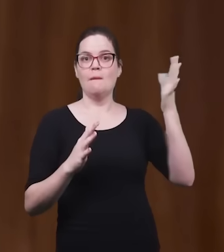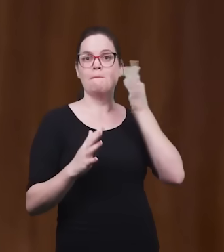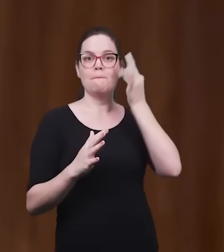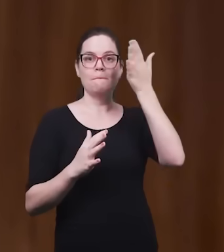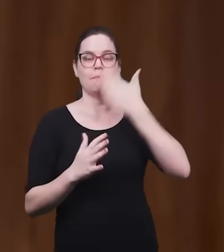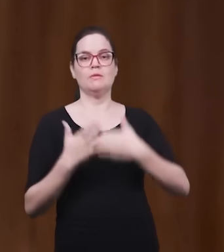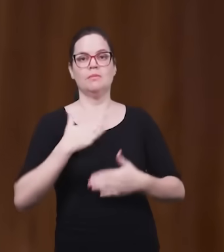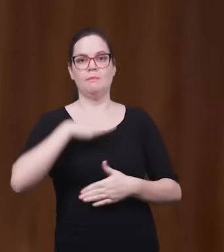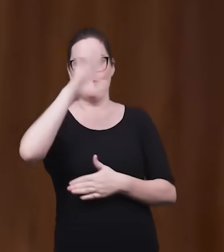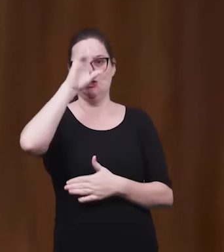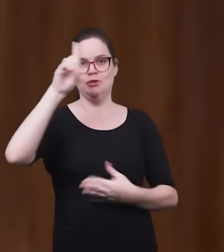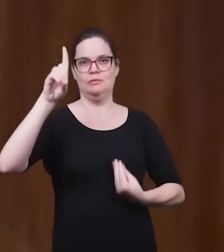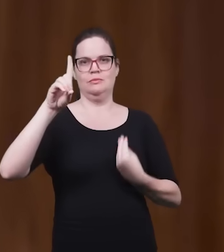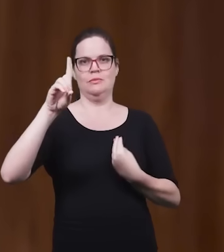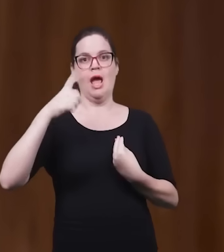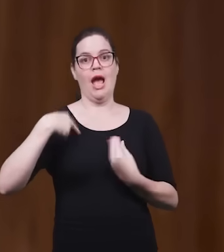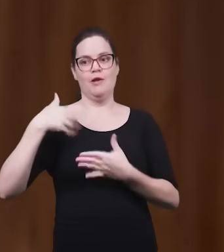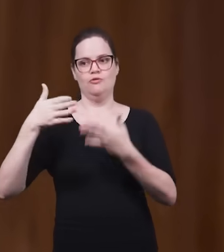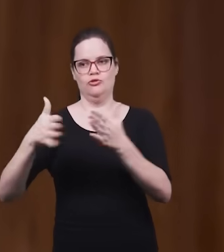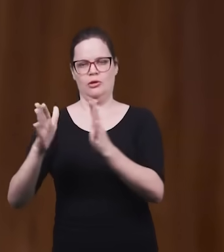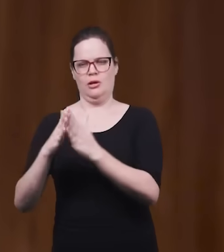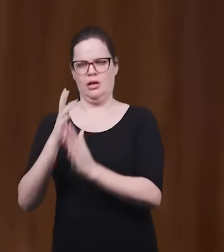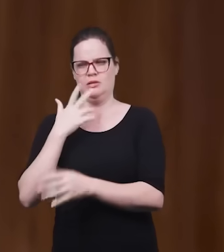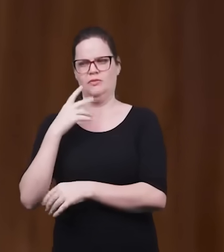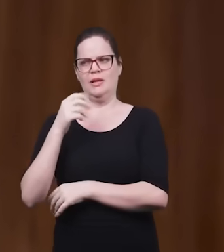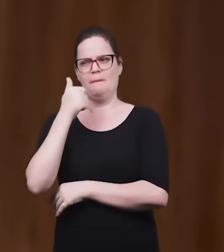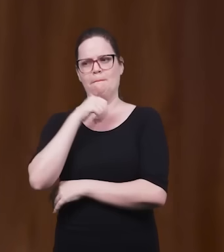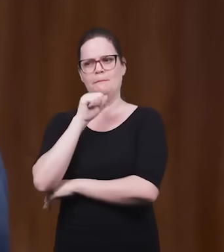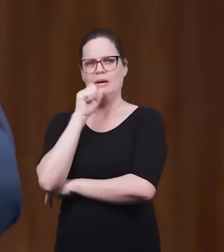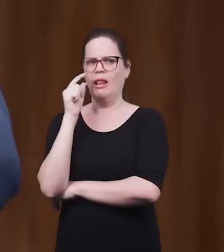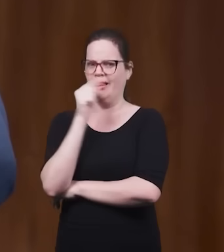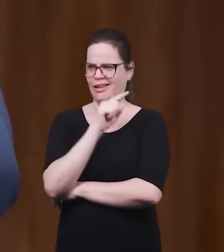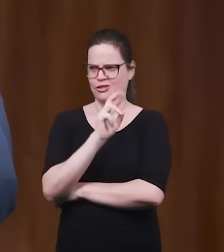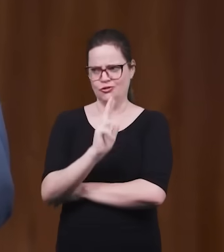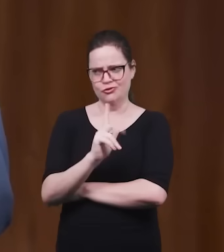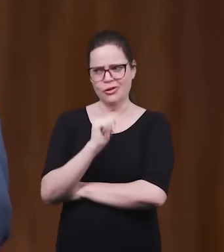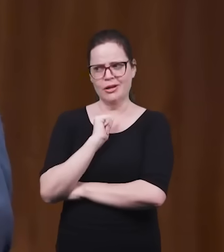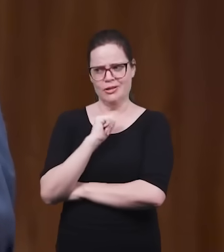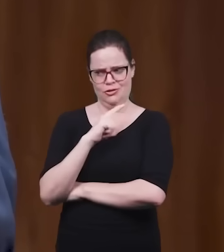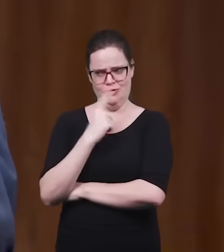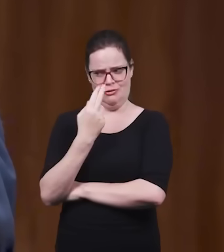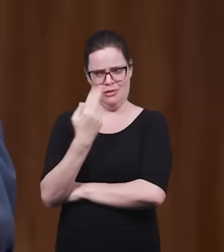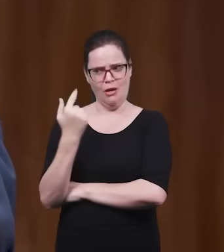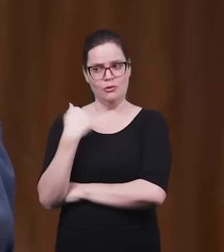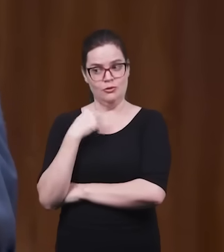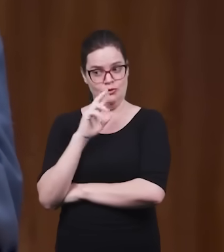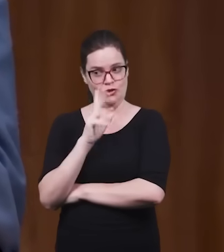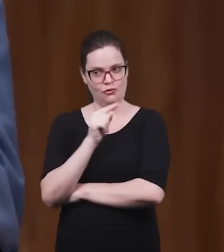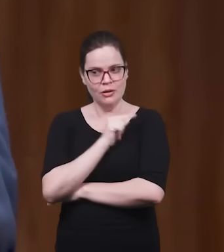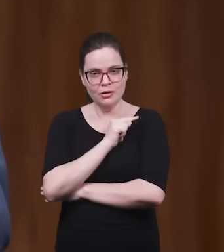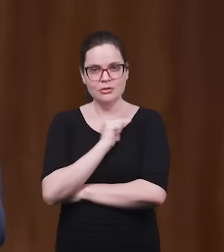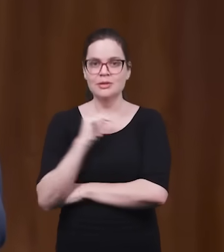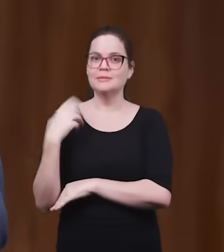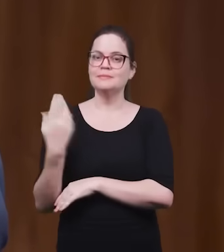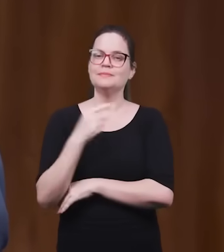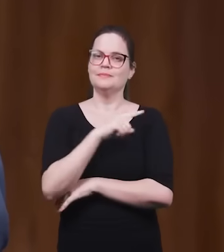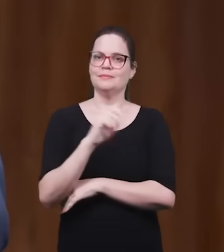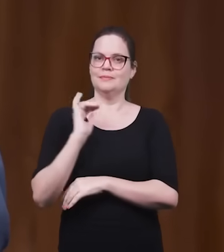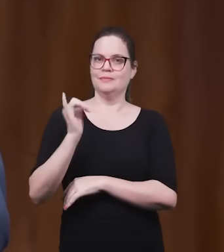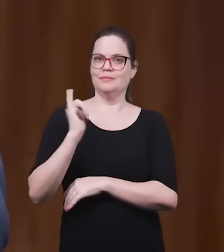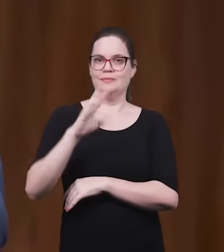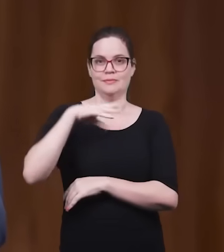comentei com a minha mãe. Aquele pessoal lá tem um negócio diferente. Pô. Entendeu? Então, você falou sobre essa